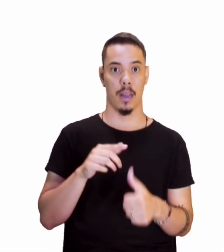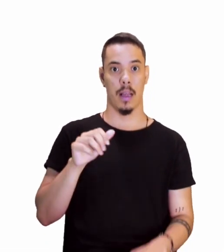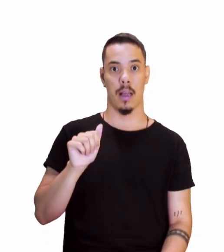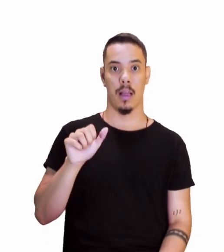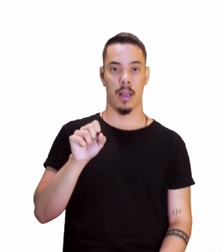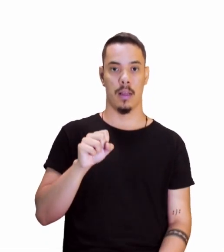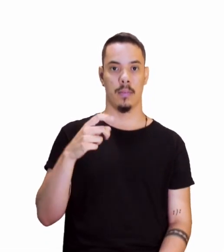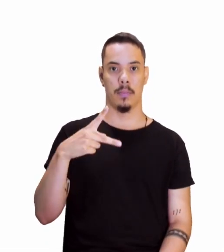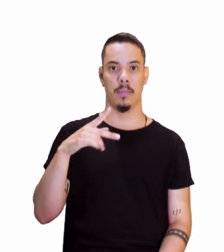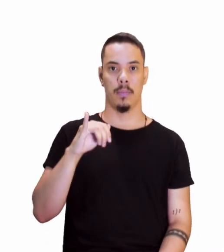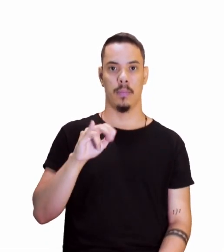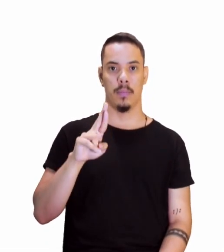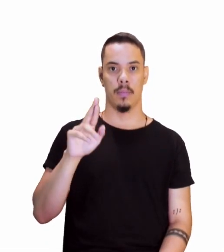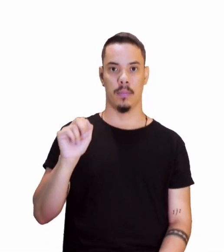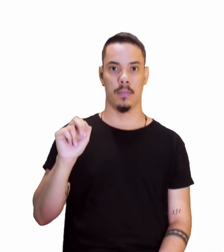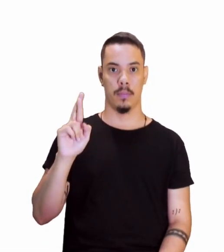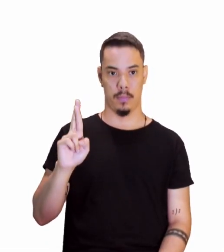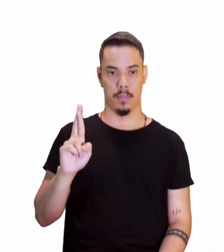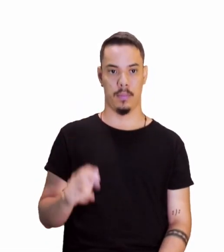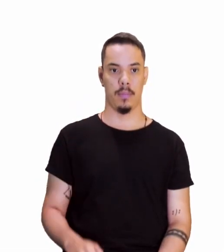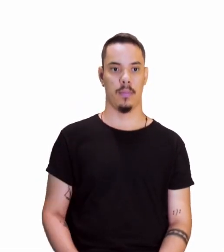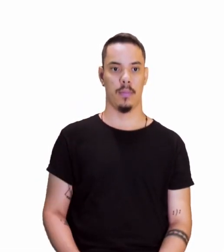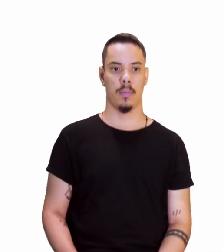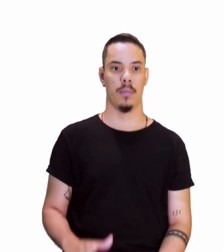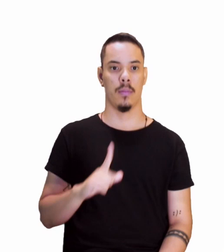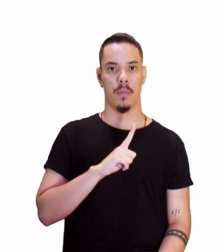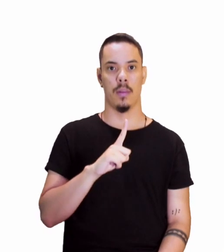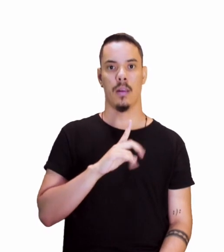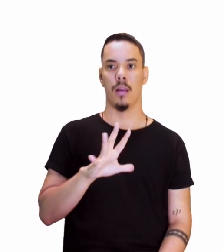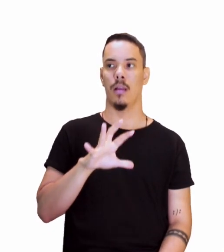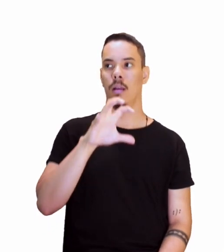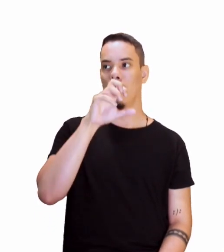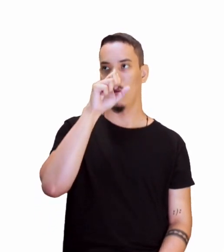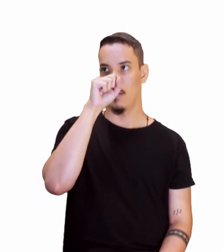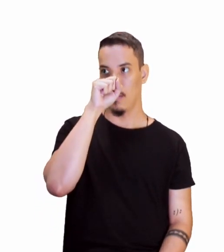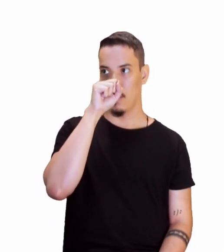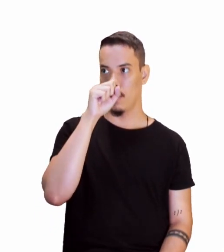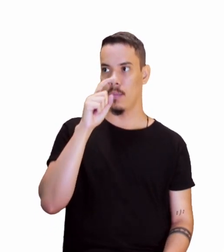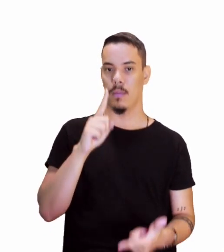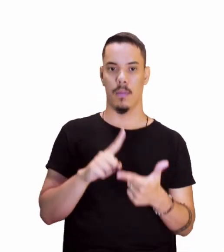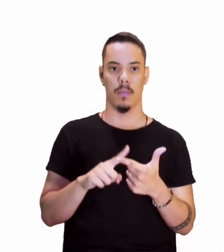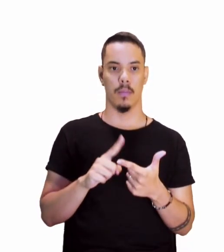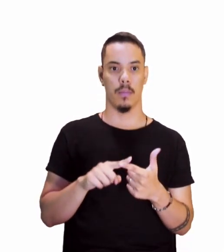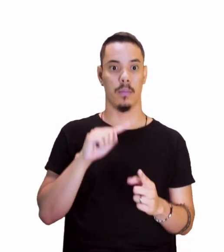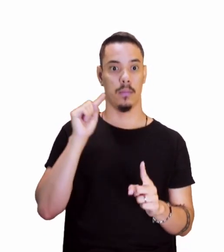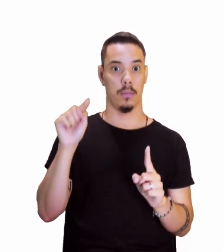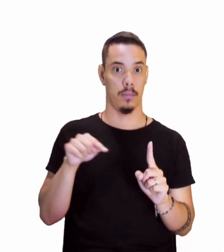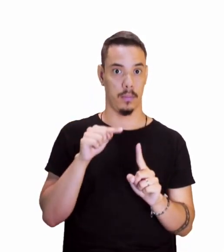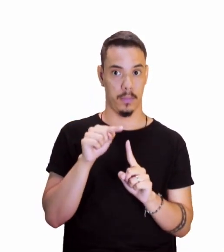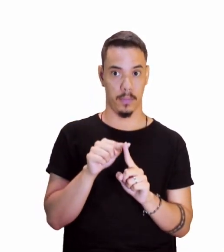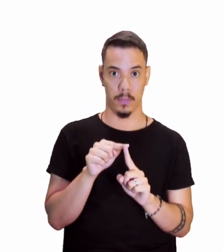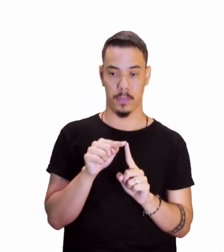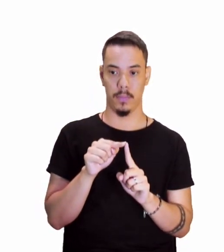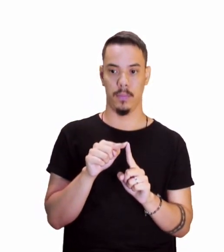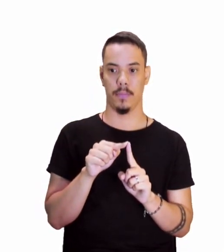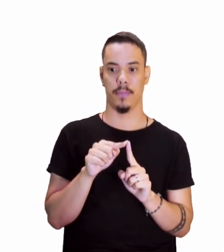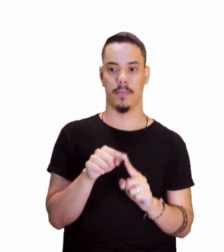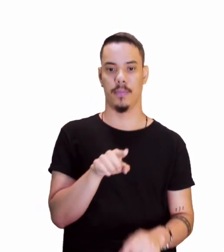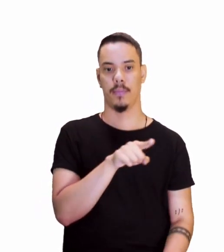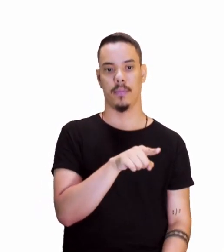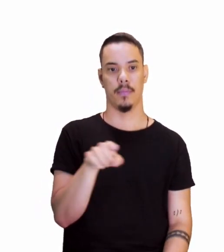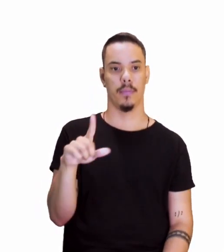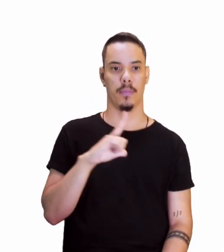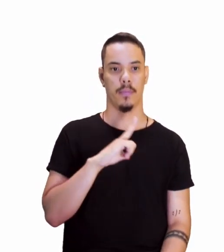aí. Aí eu tenho aspirar no sentido de inalar, aspirar no sentido de almejar. Aí você